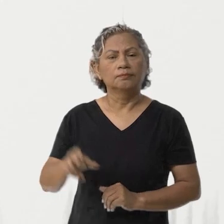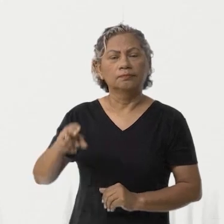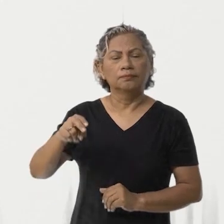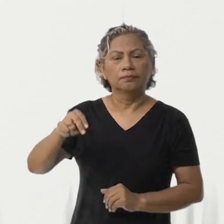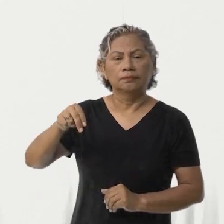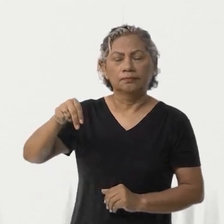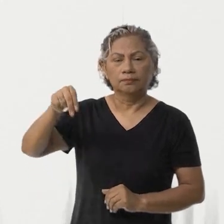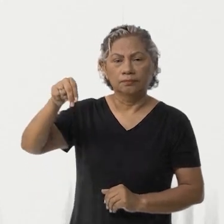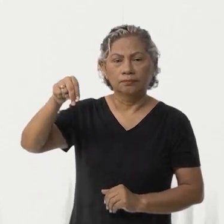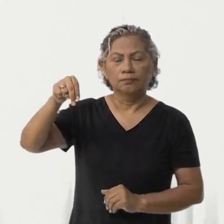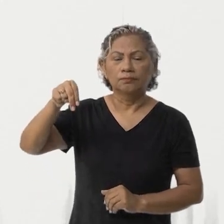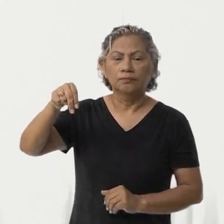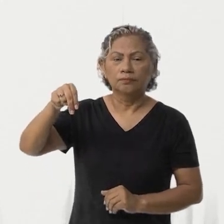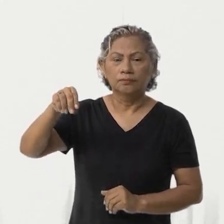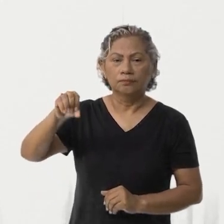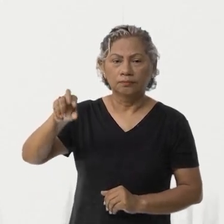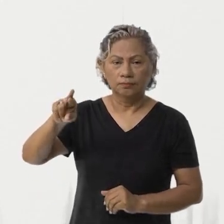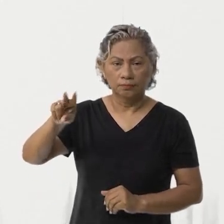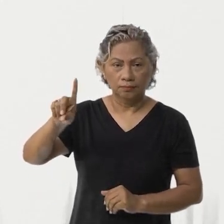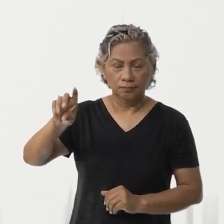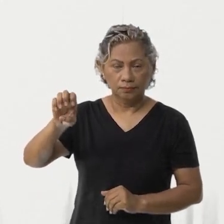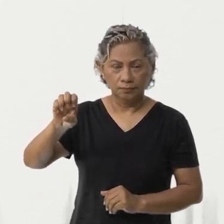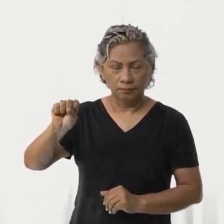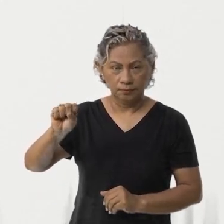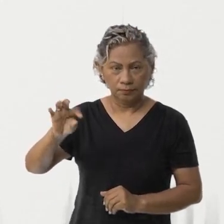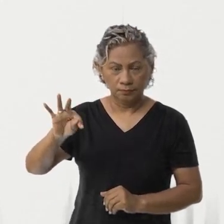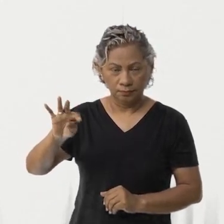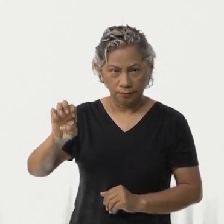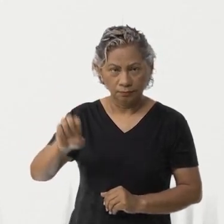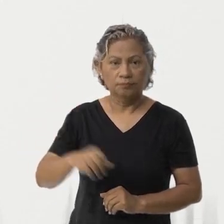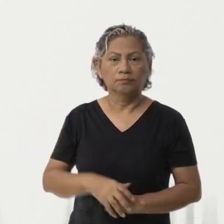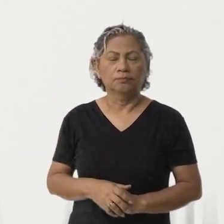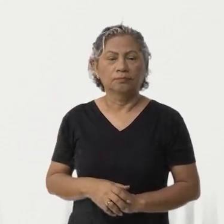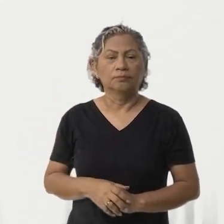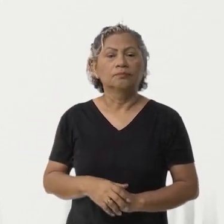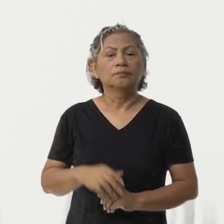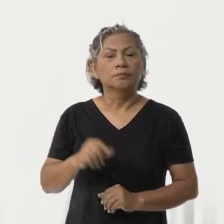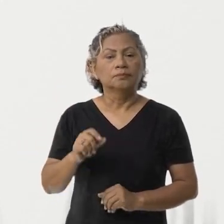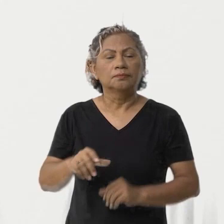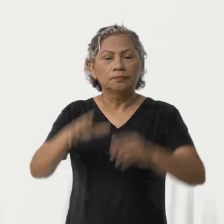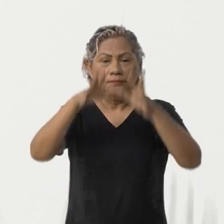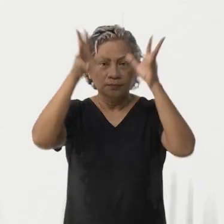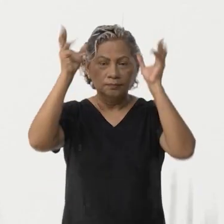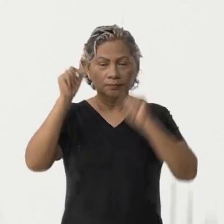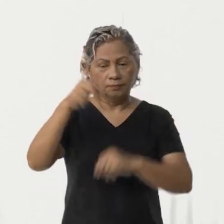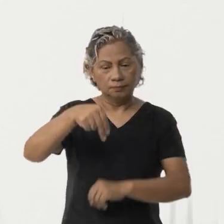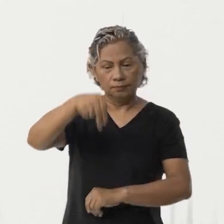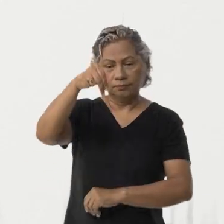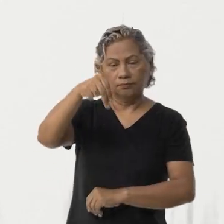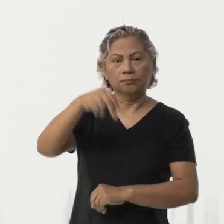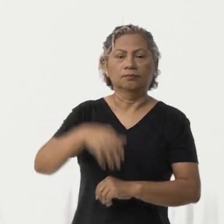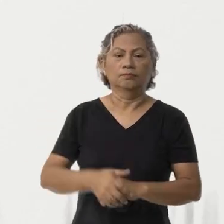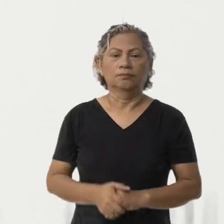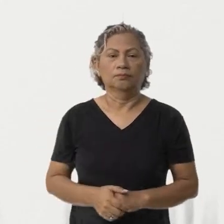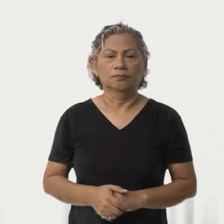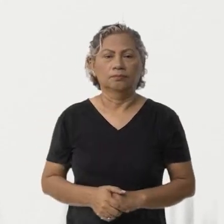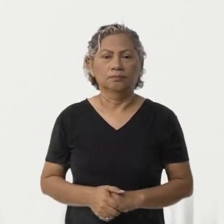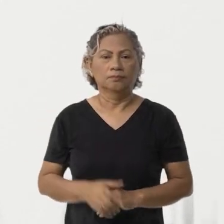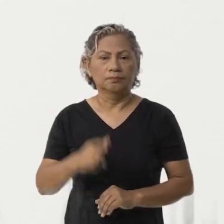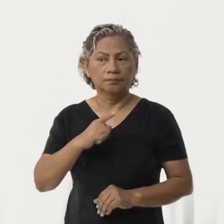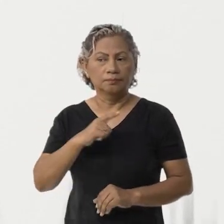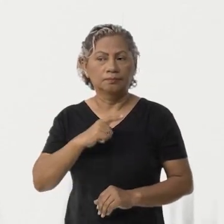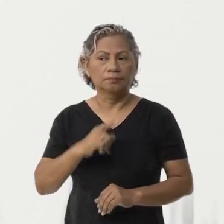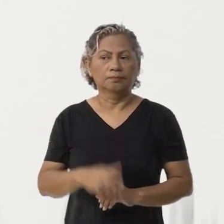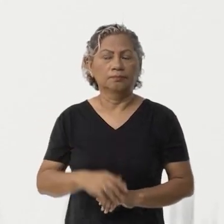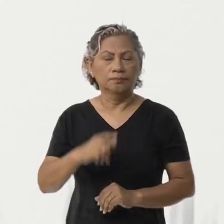lá no nordeste, enquanto a nascente do rio Moa está no estado do Acre. Então, qual seria a distância de um ponto a outro em linha